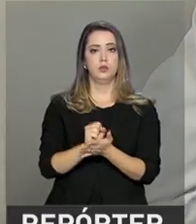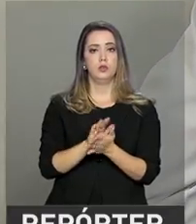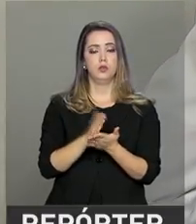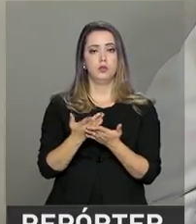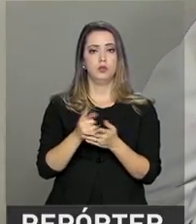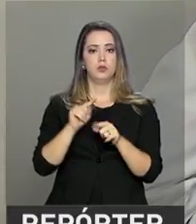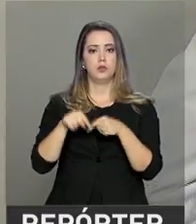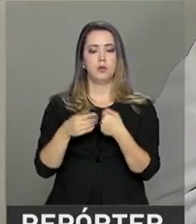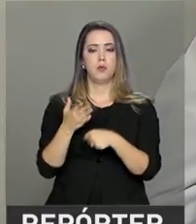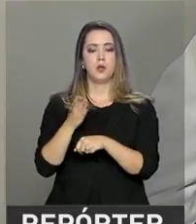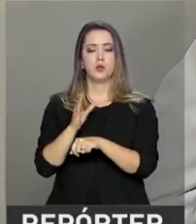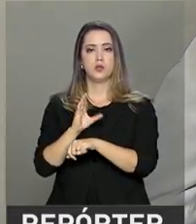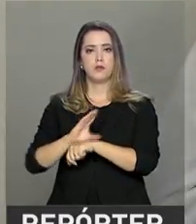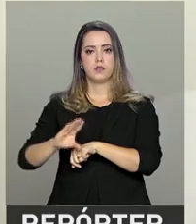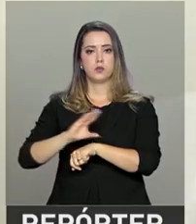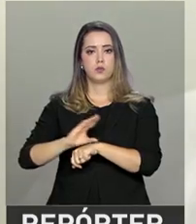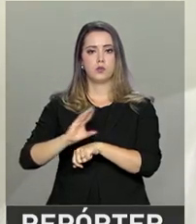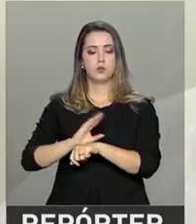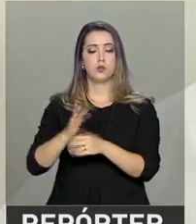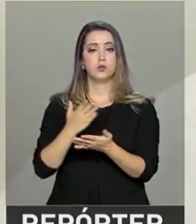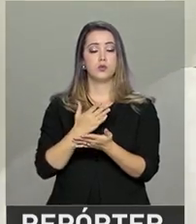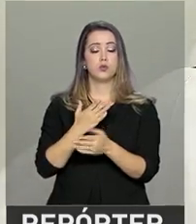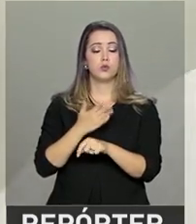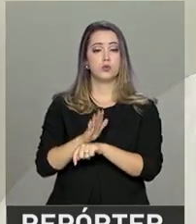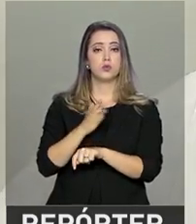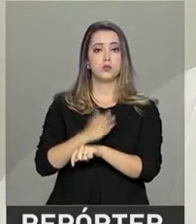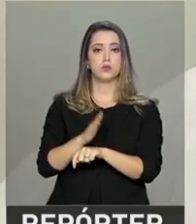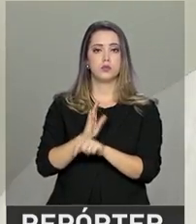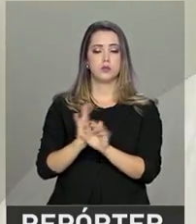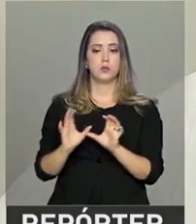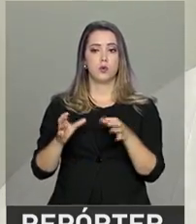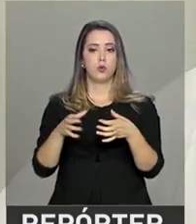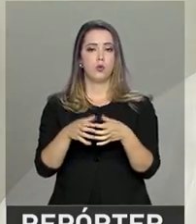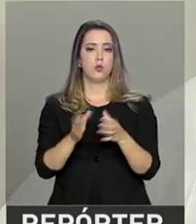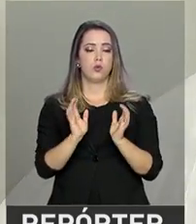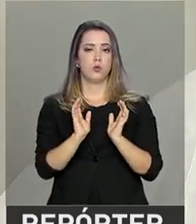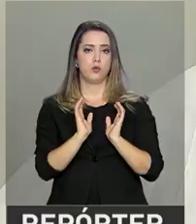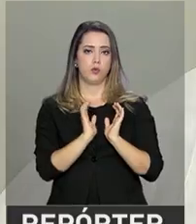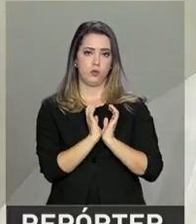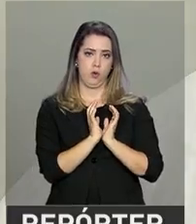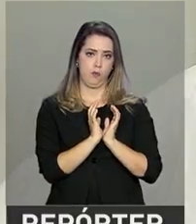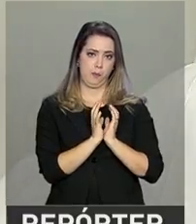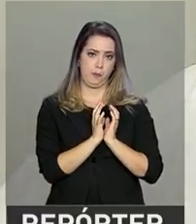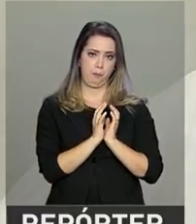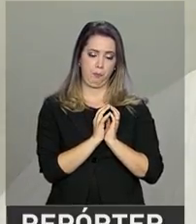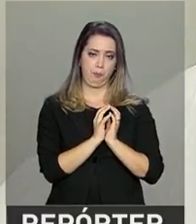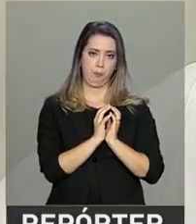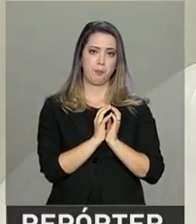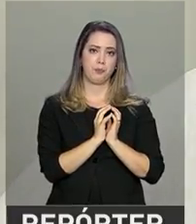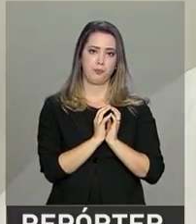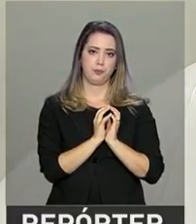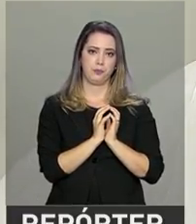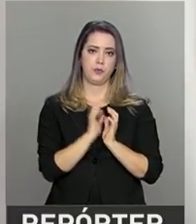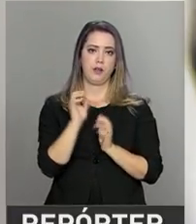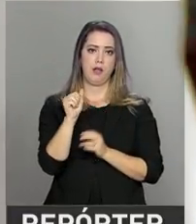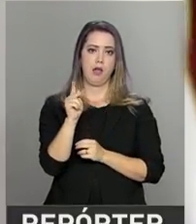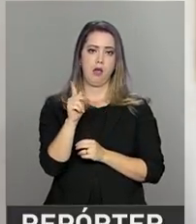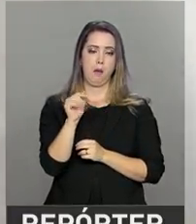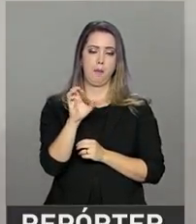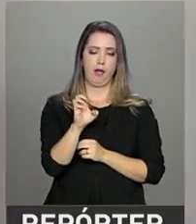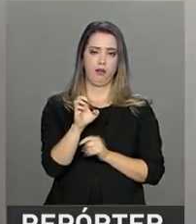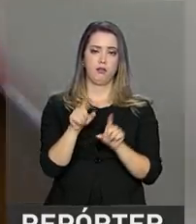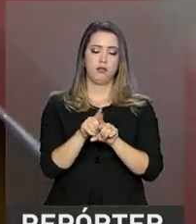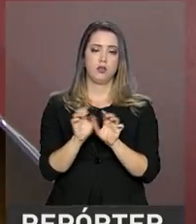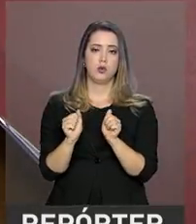que Diego fez o curso de capacitação, oferecido a partir da parceria da Associação de Pais e Amigos dos Excepcionais, a PAI, com